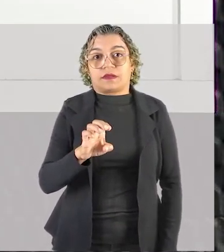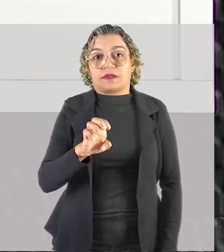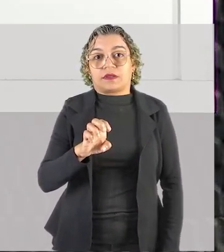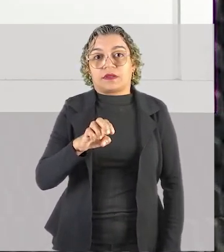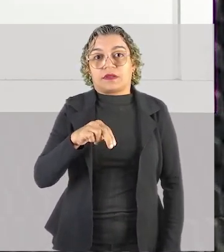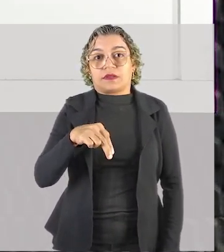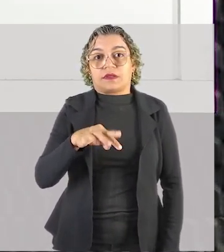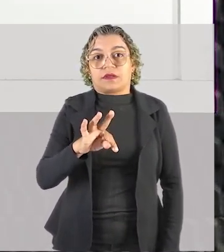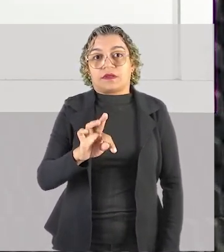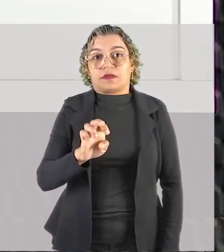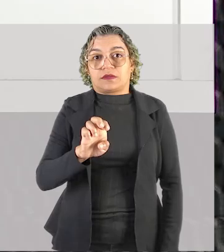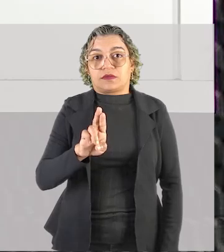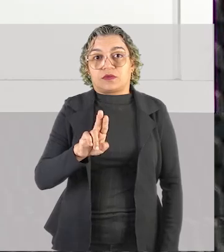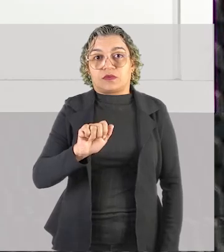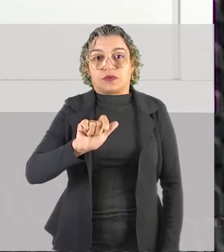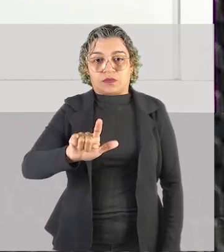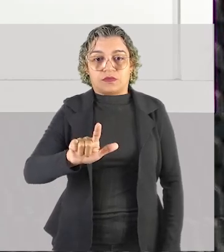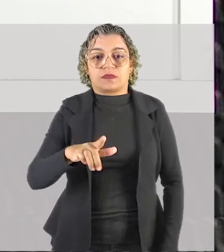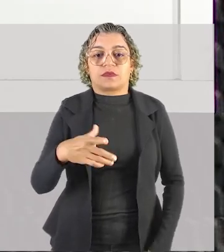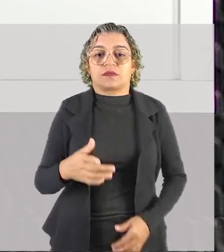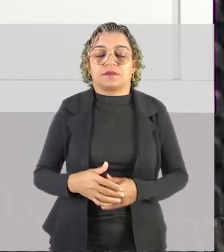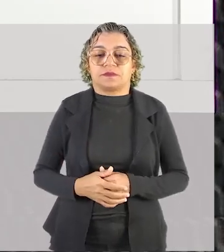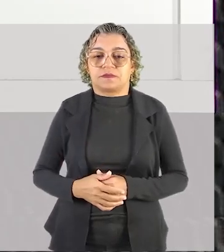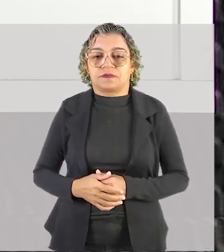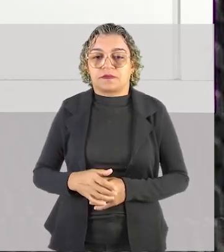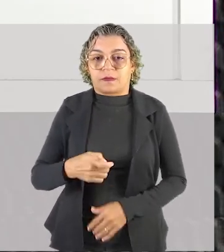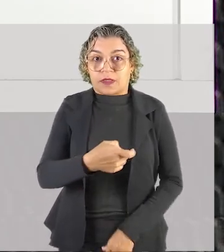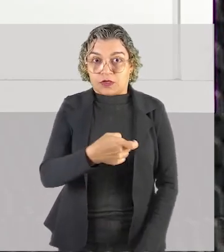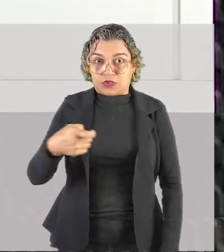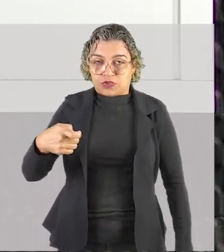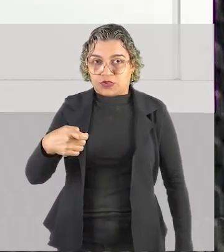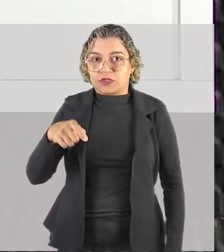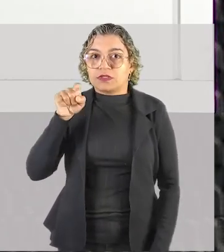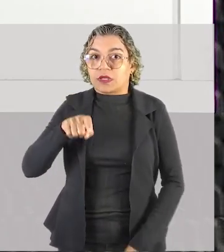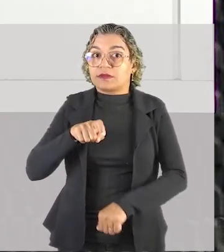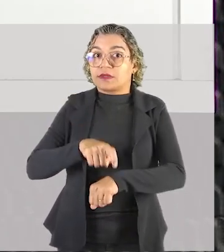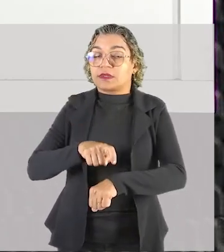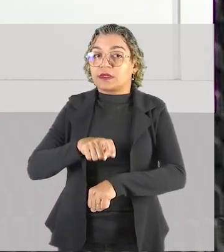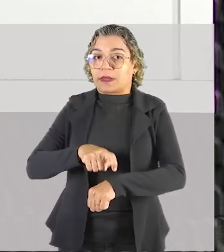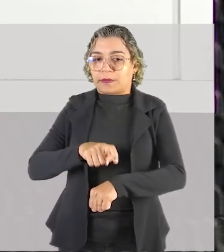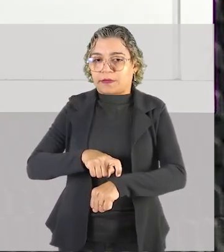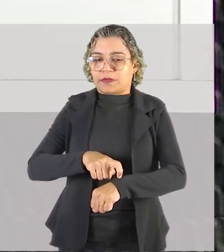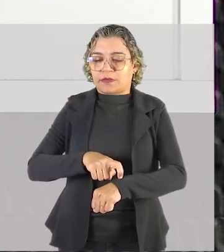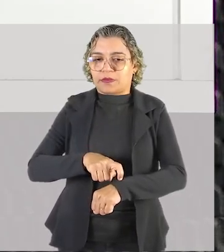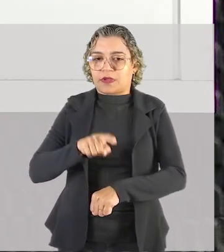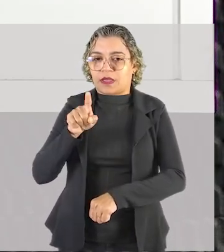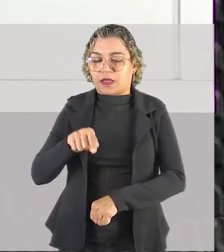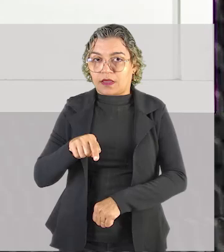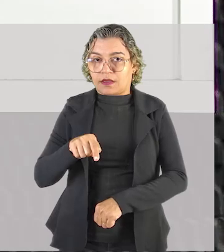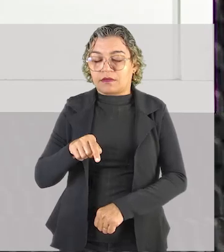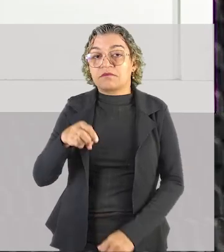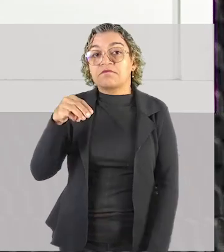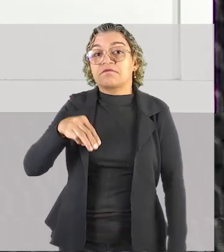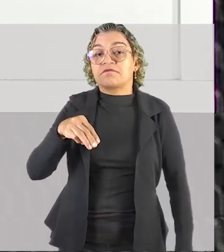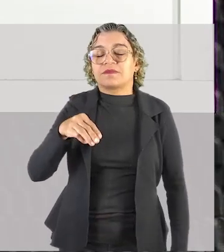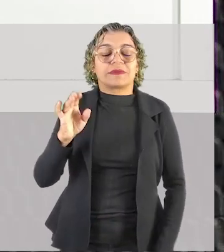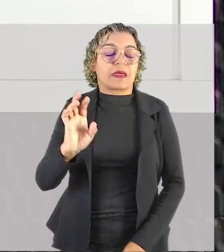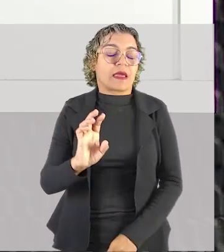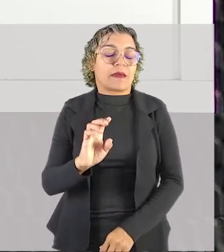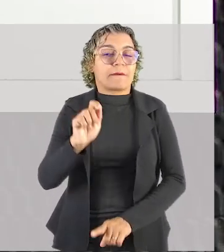do tempo. Esse x aqui, ó, é o tempo em meses. Tempo em